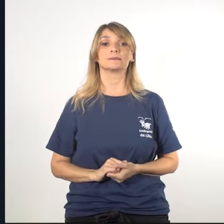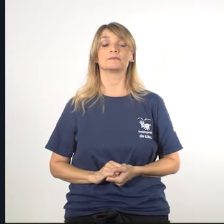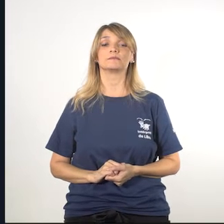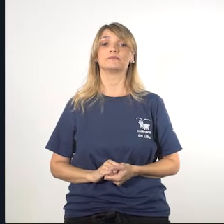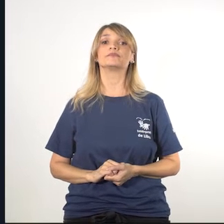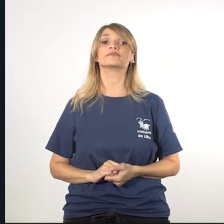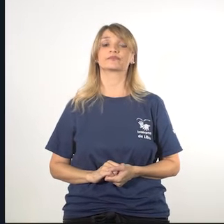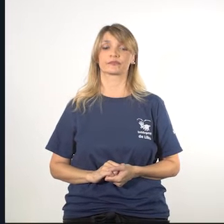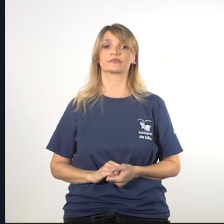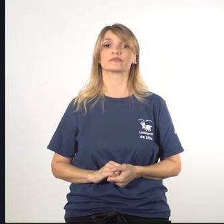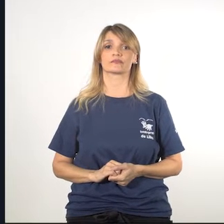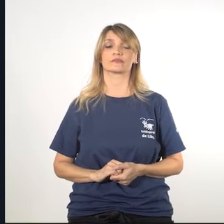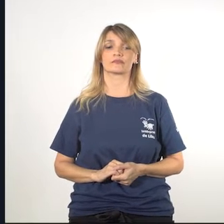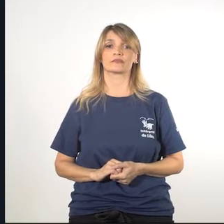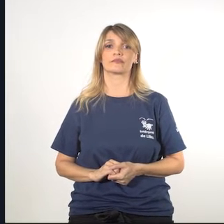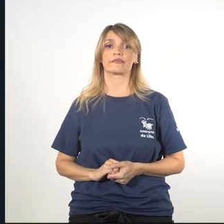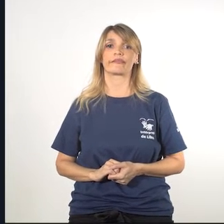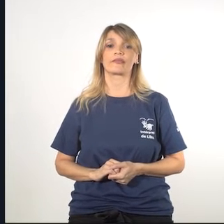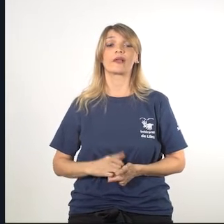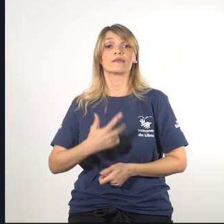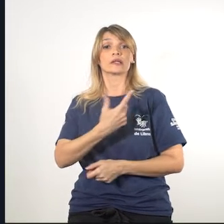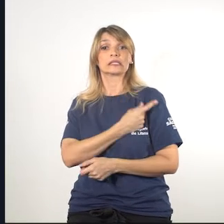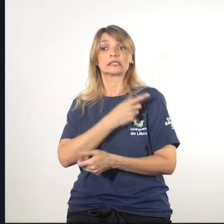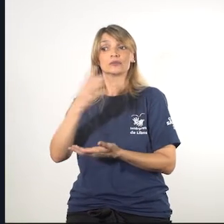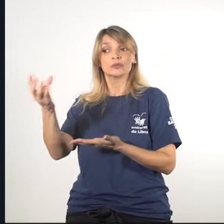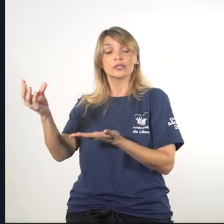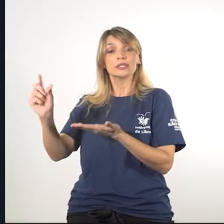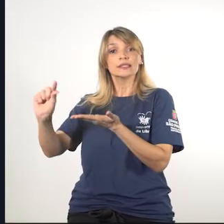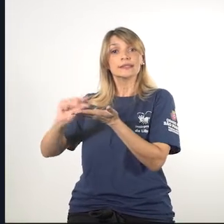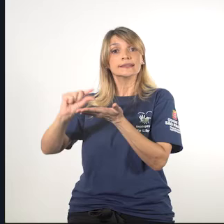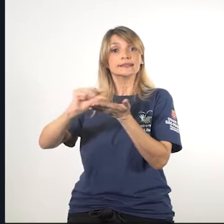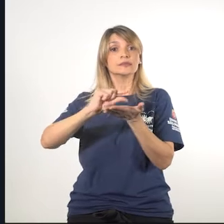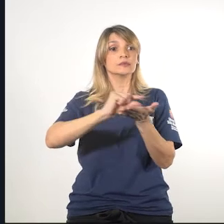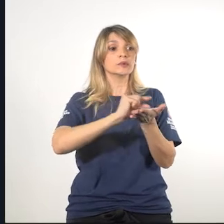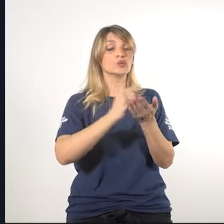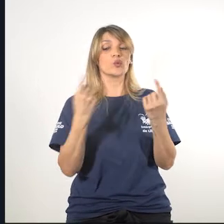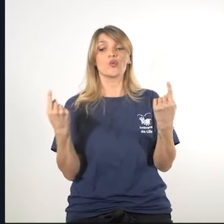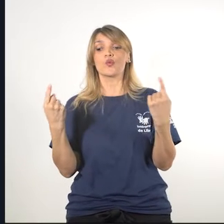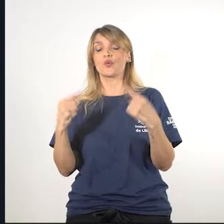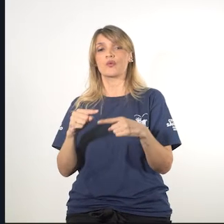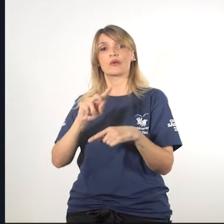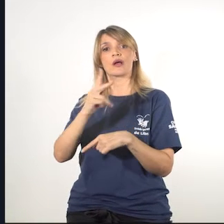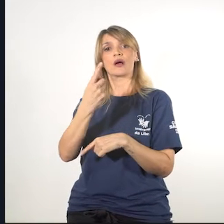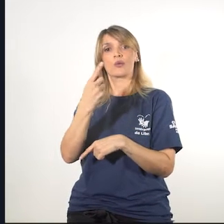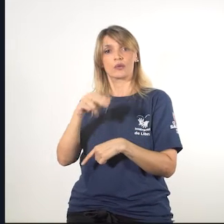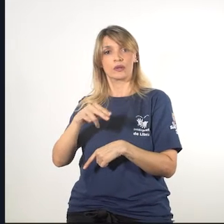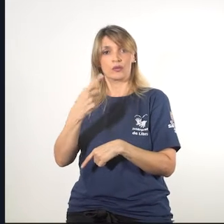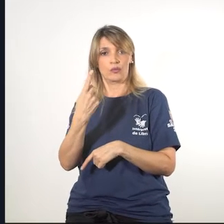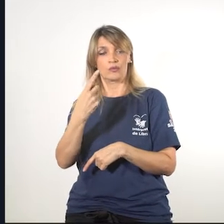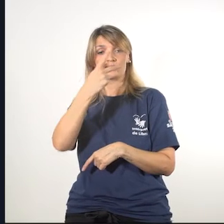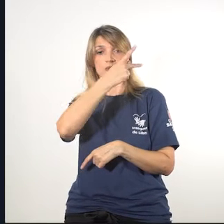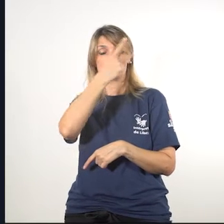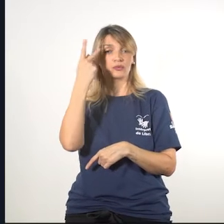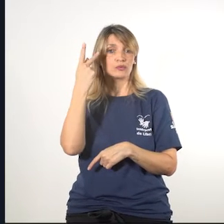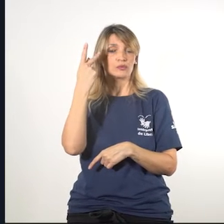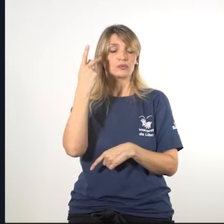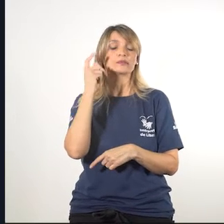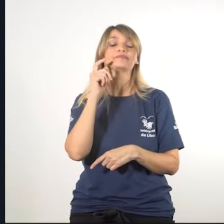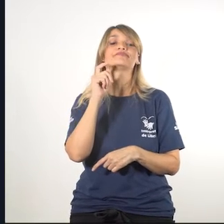Devem adiar o recebimento da vacina contra a influenza as pessoas que